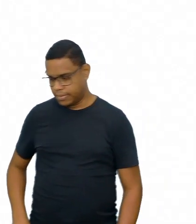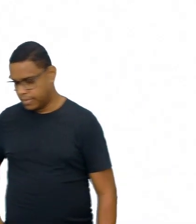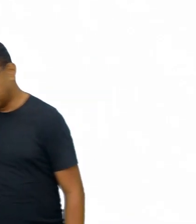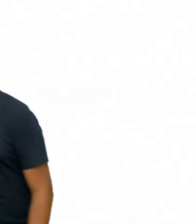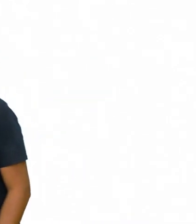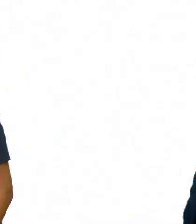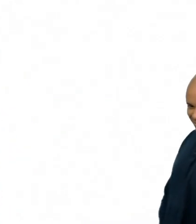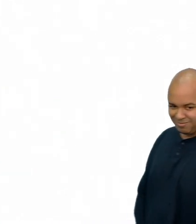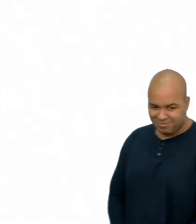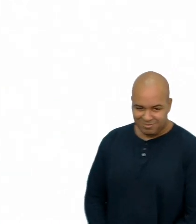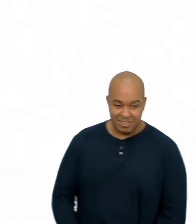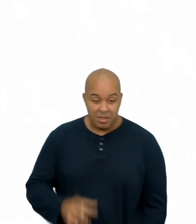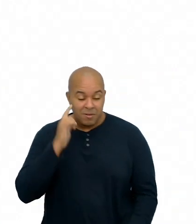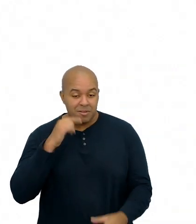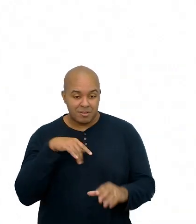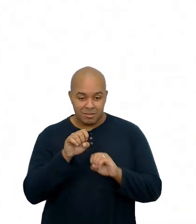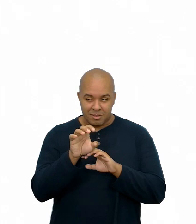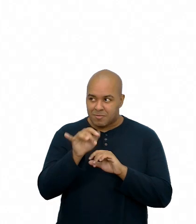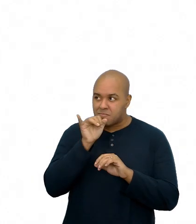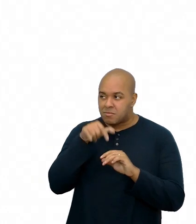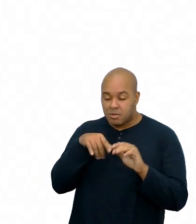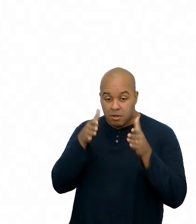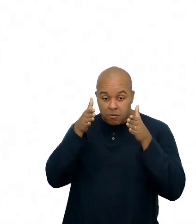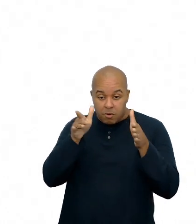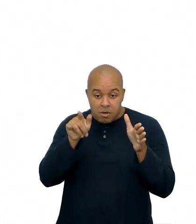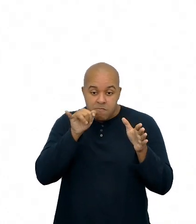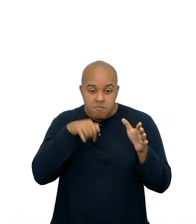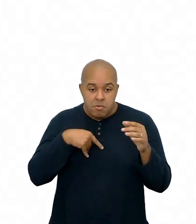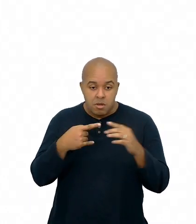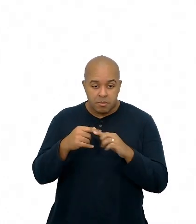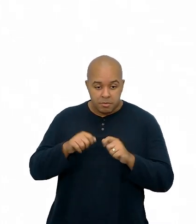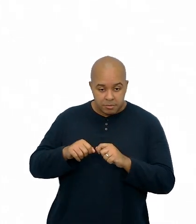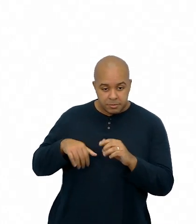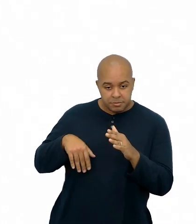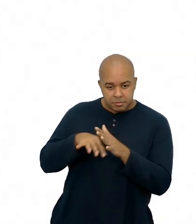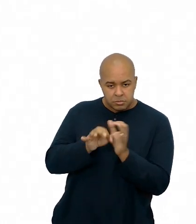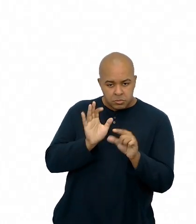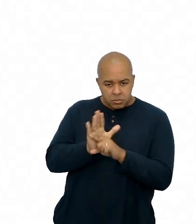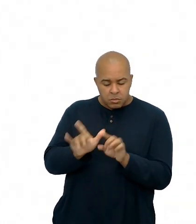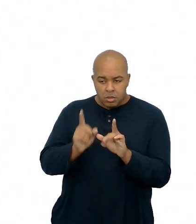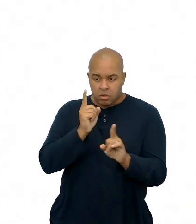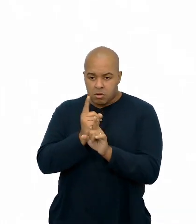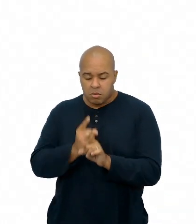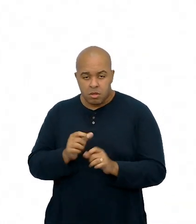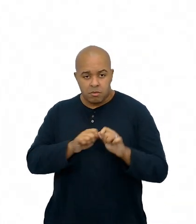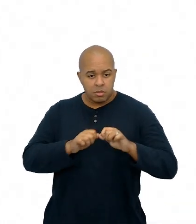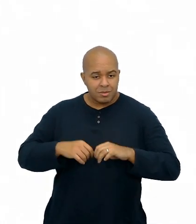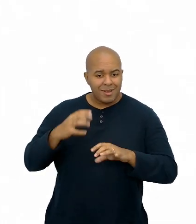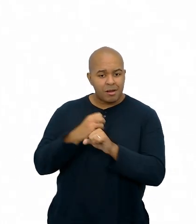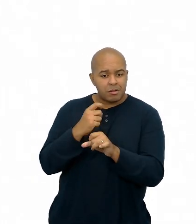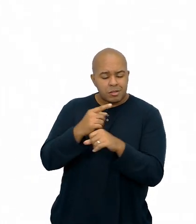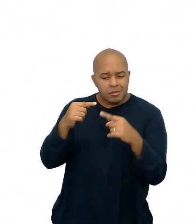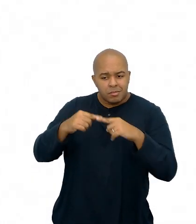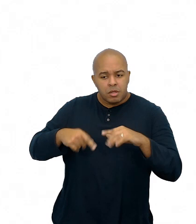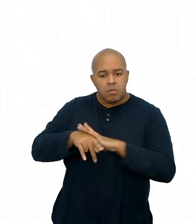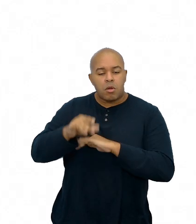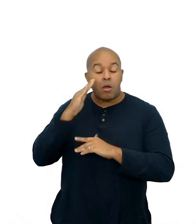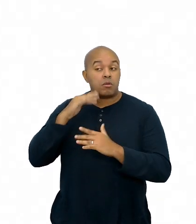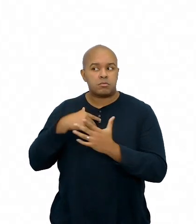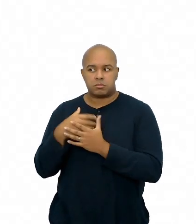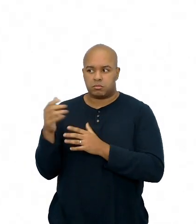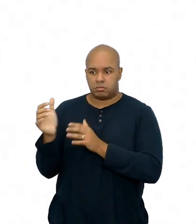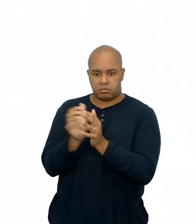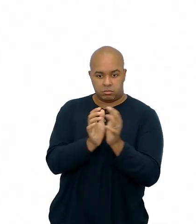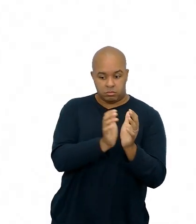Então, a aula 1, né, nesta aula, o foco será ajudar os estudantes a realizar a contagem por meio de